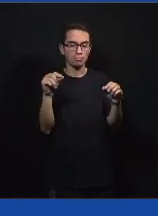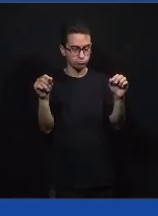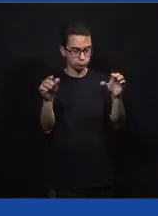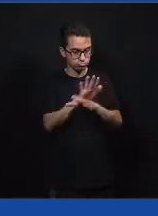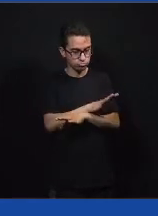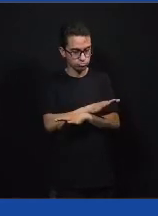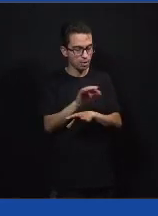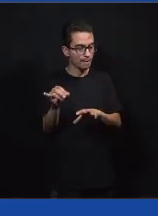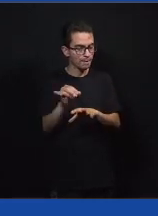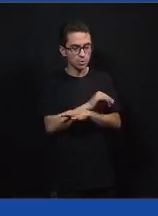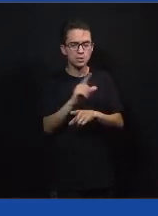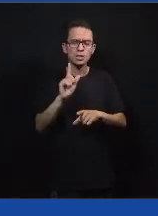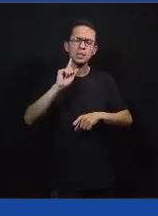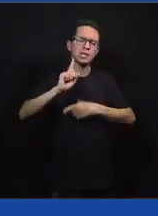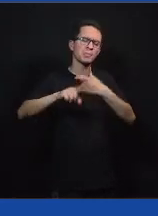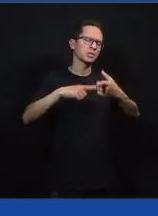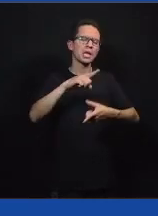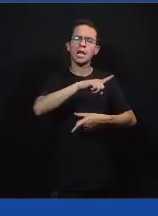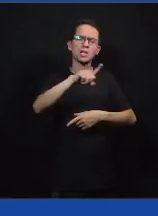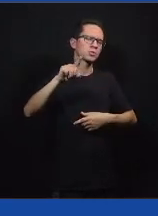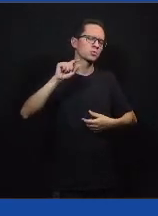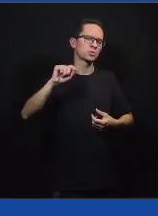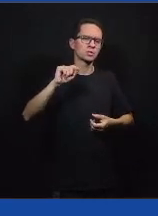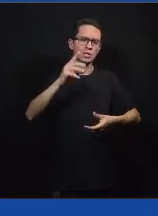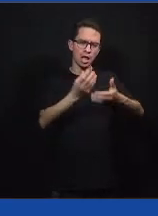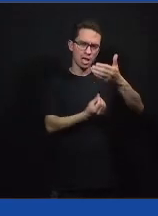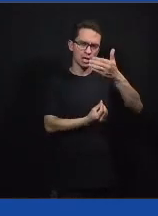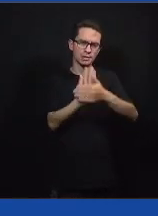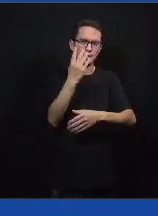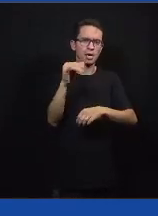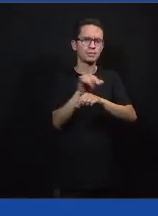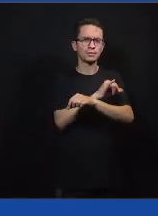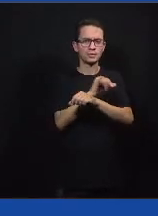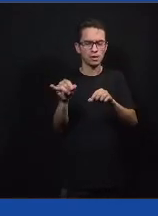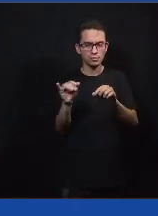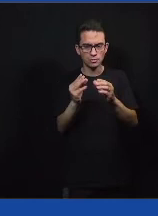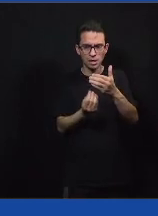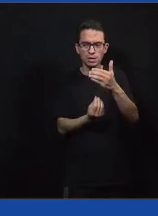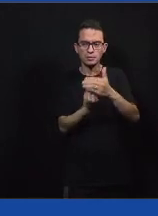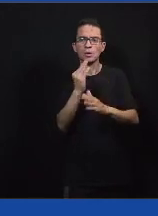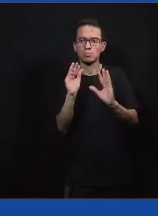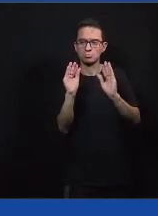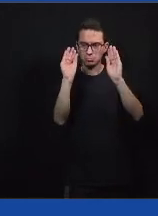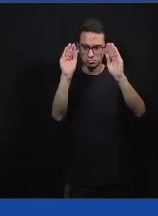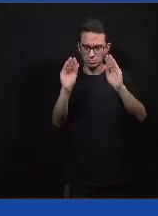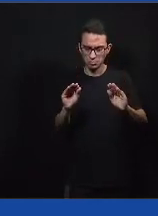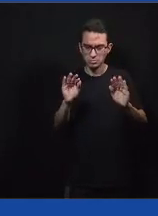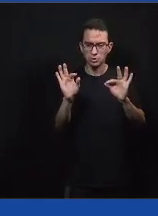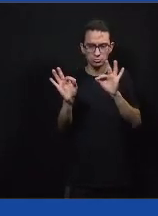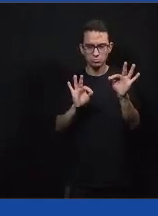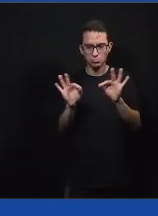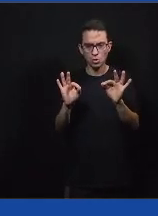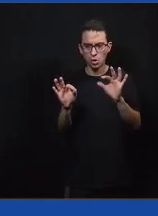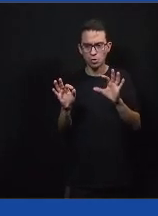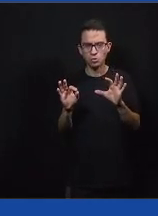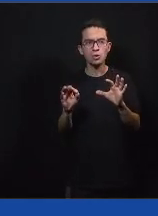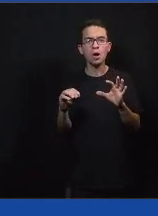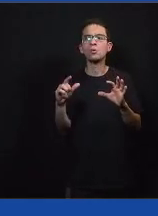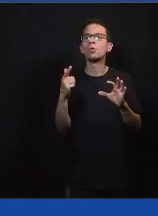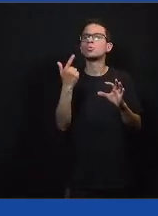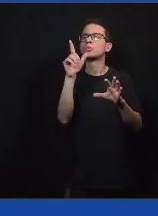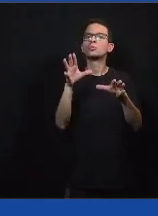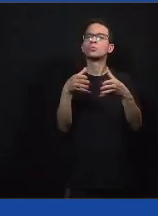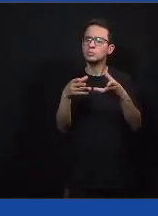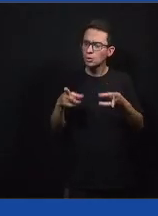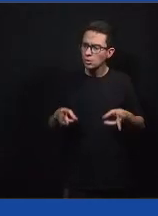projeto né eles construíram projeto implementar em um projeto mas quase todos os grupos tem planos para a